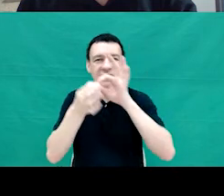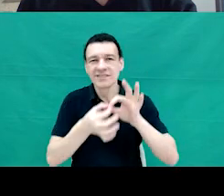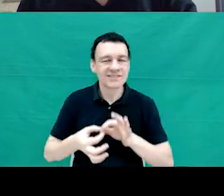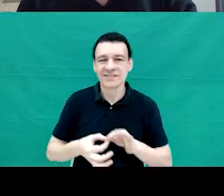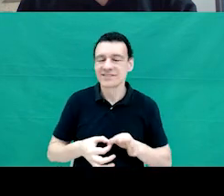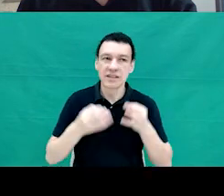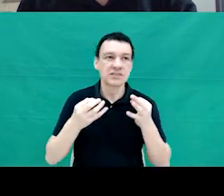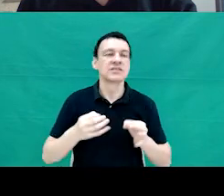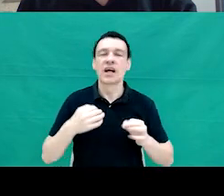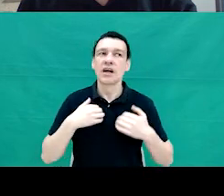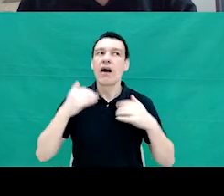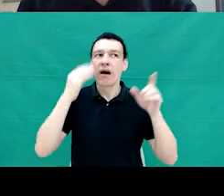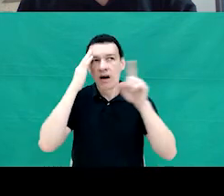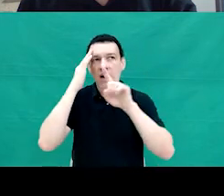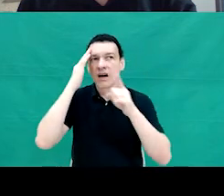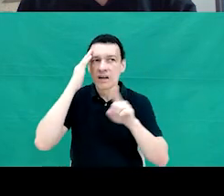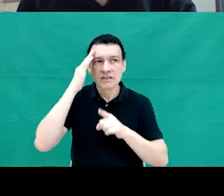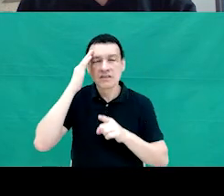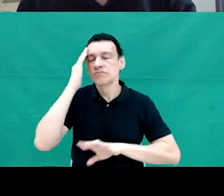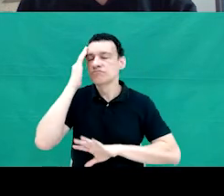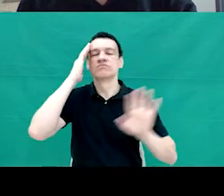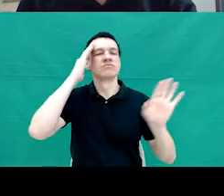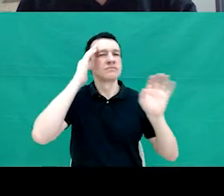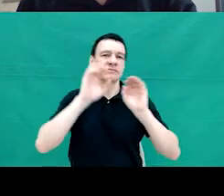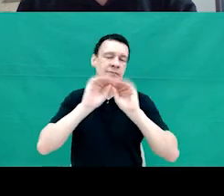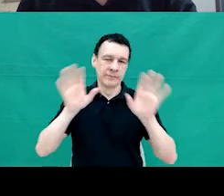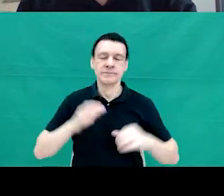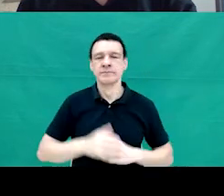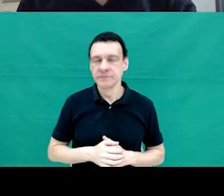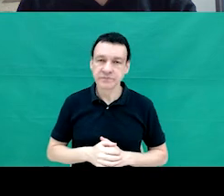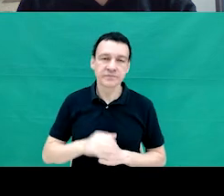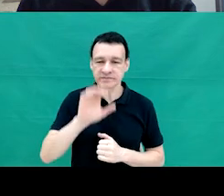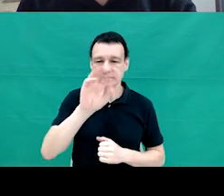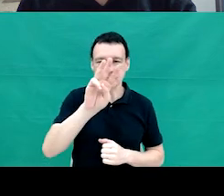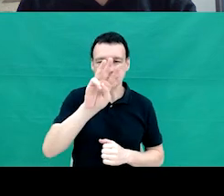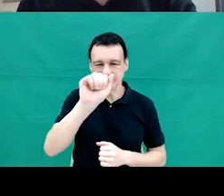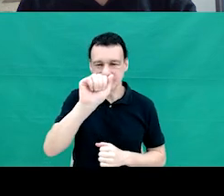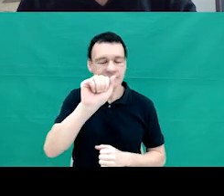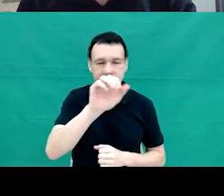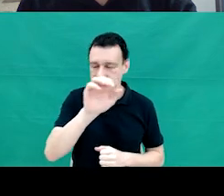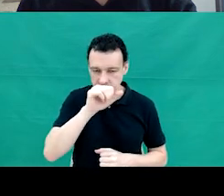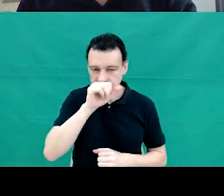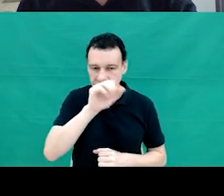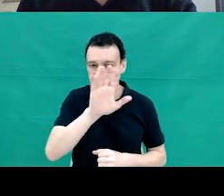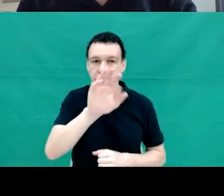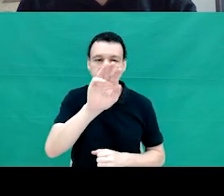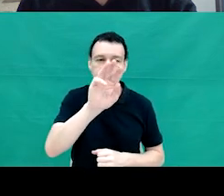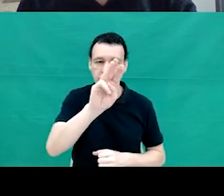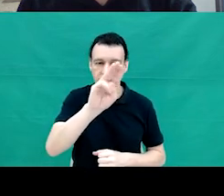projetista. E eu acho que é bem interessante na WSAG, porque ela fala exatamente disso, ela precisa